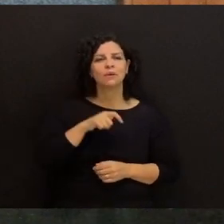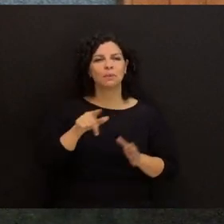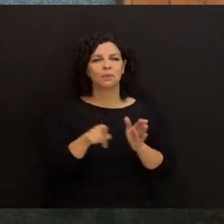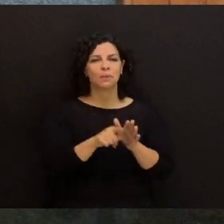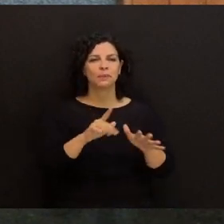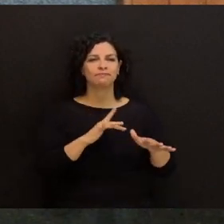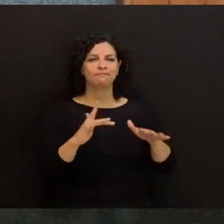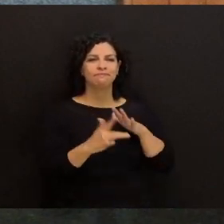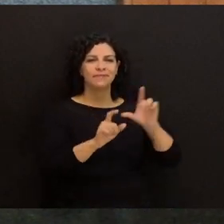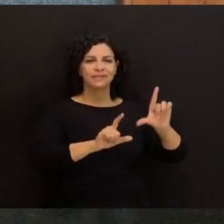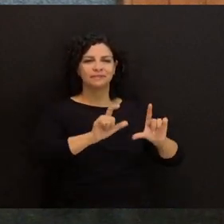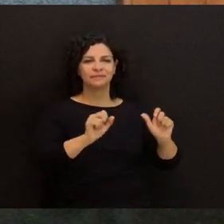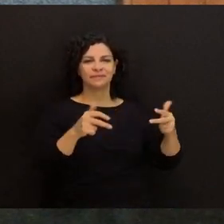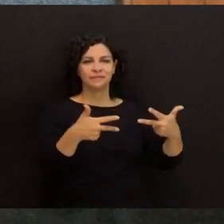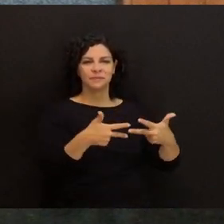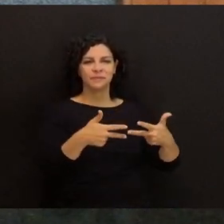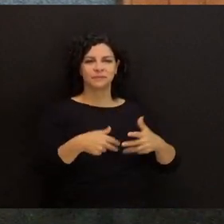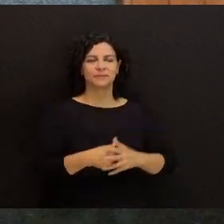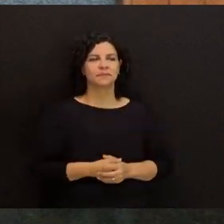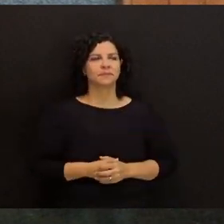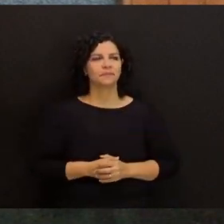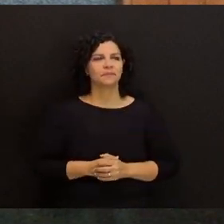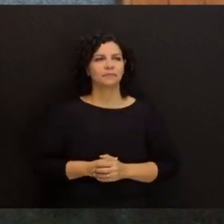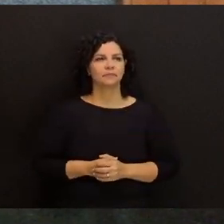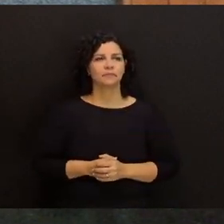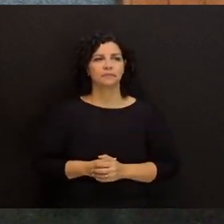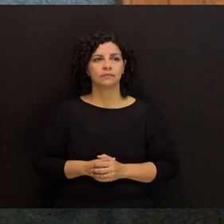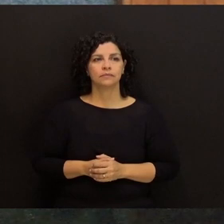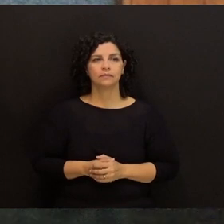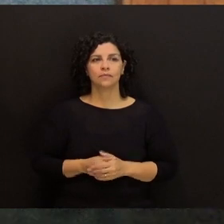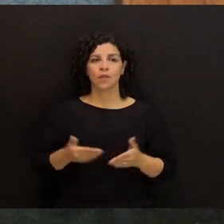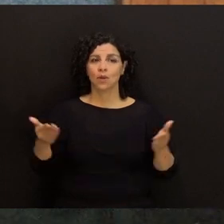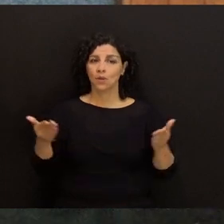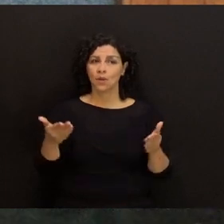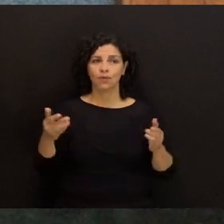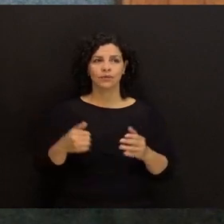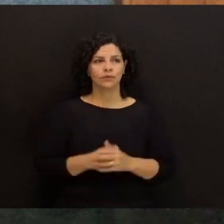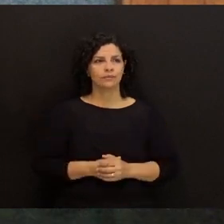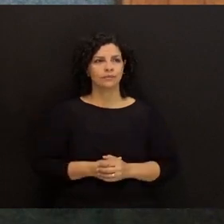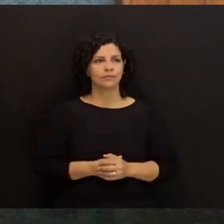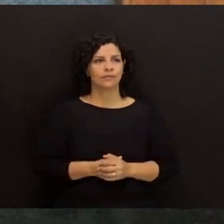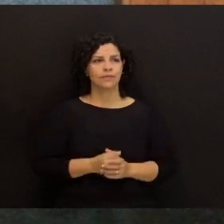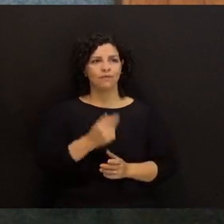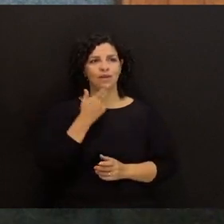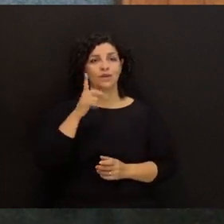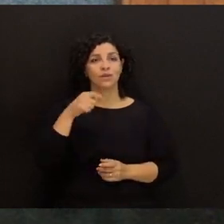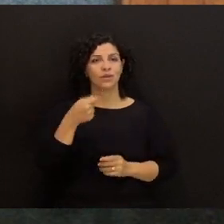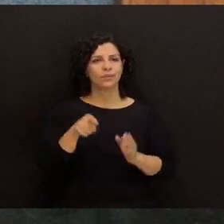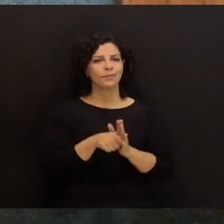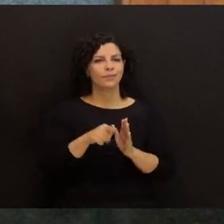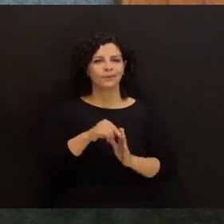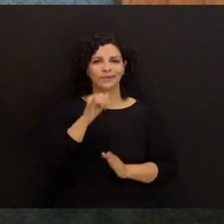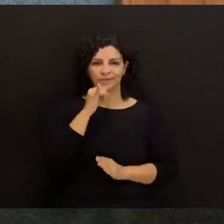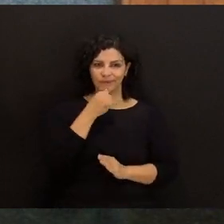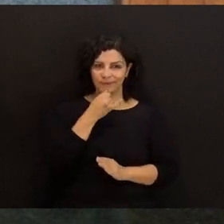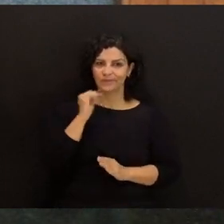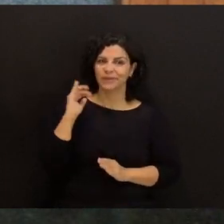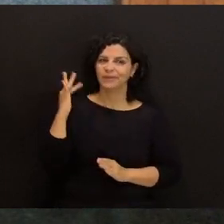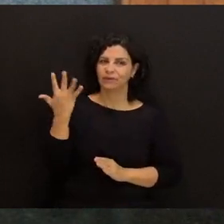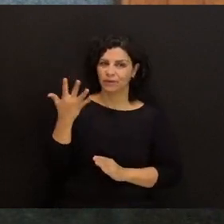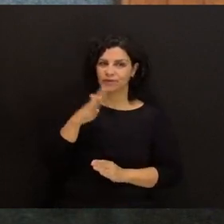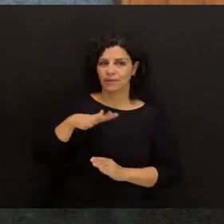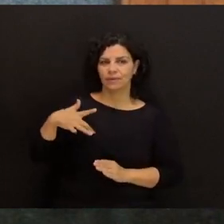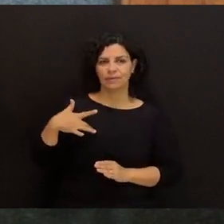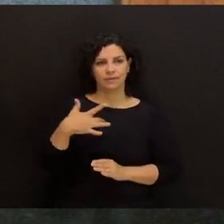da TV Câmara hoje pessoal eu não vou aqui falar desse fato lamentável que aconteceu na